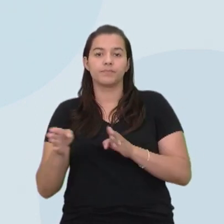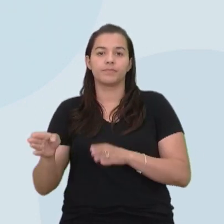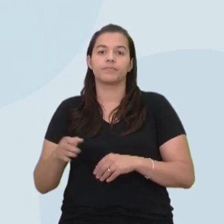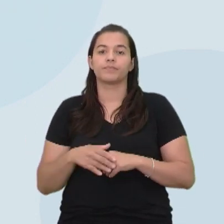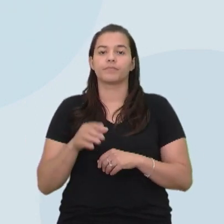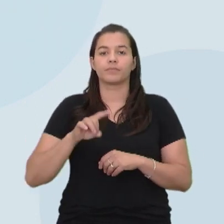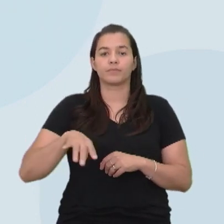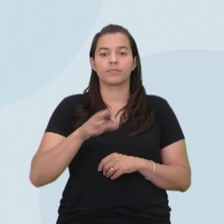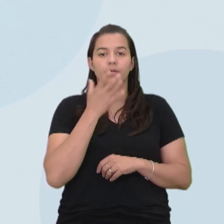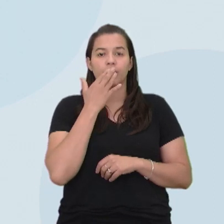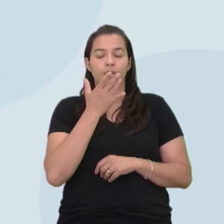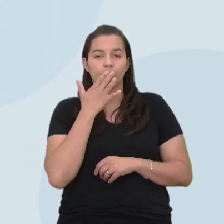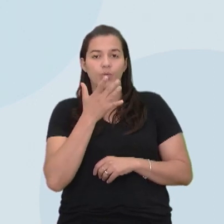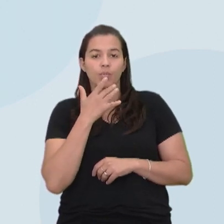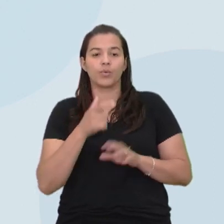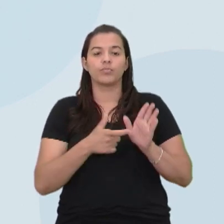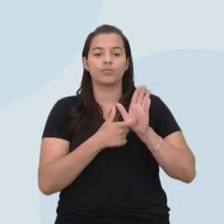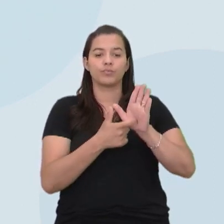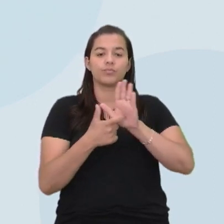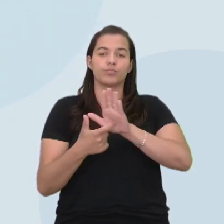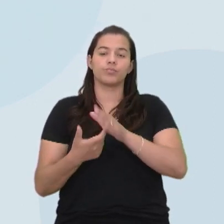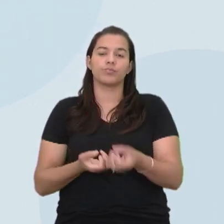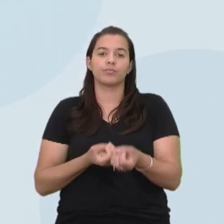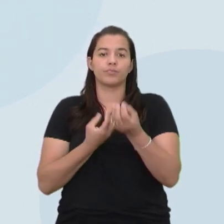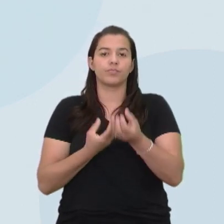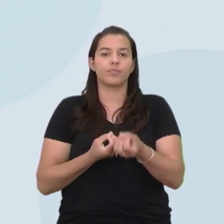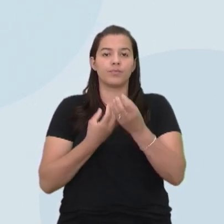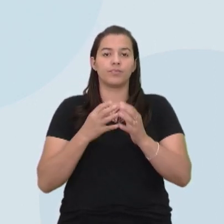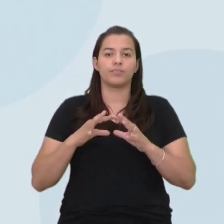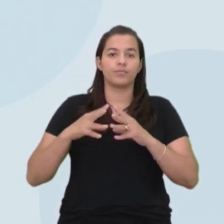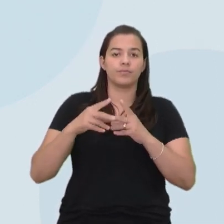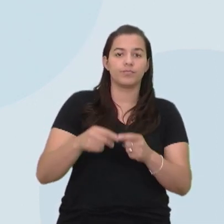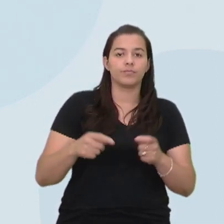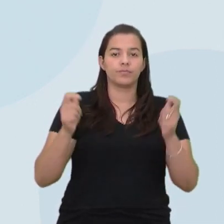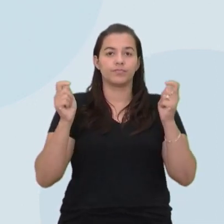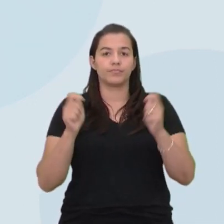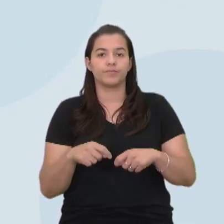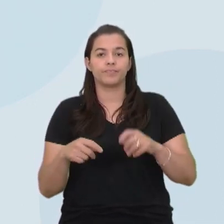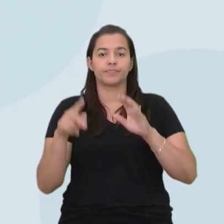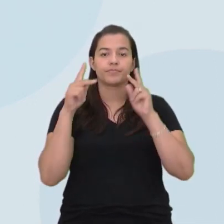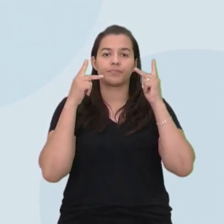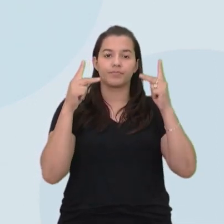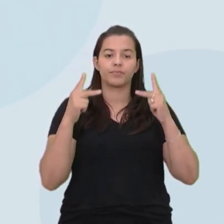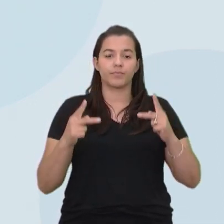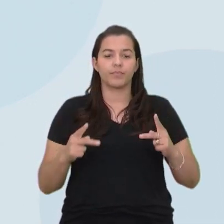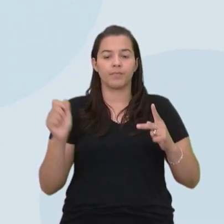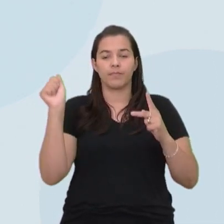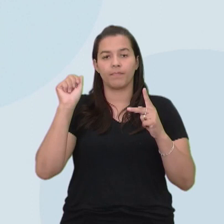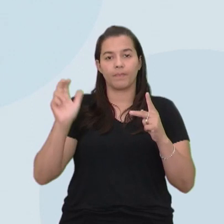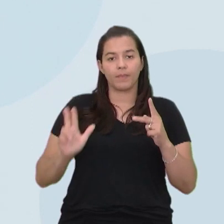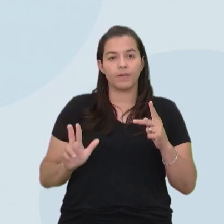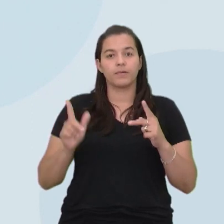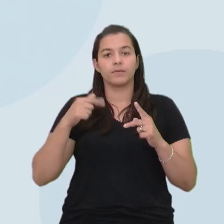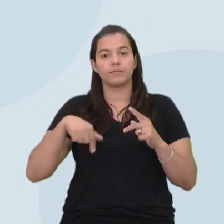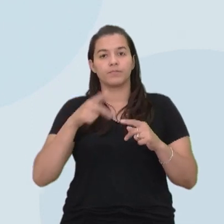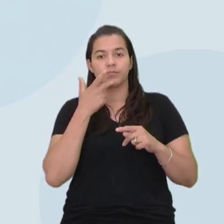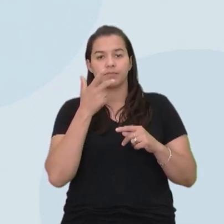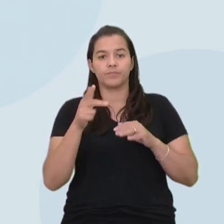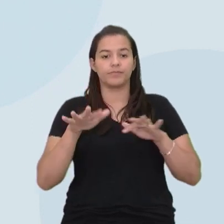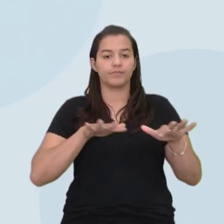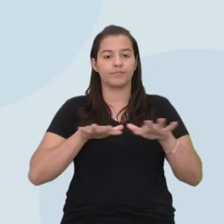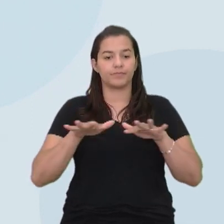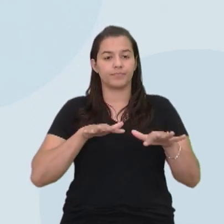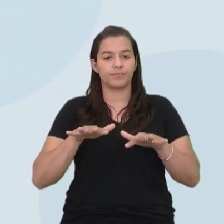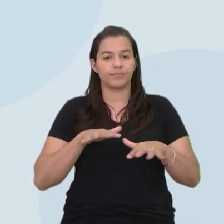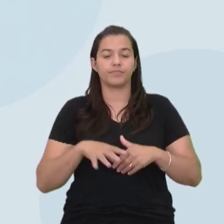em cada cor representa um tipo de código. Toda vez que eu tiver um código da programação azul, eu estou falando de movimento. Azul clarinho aqui,